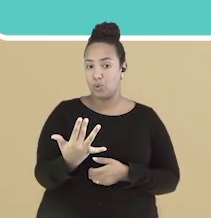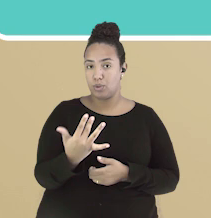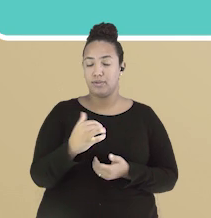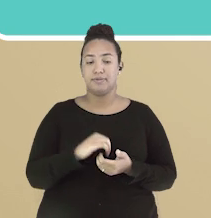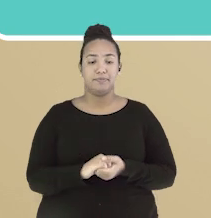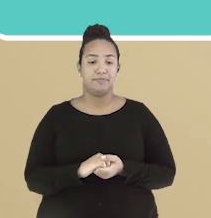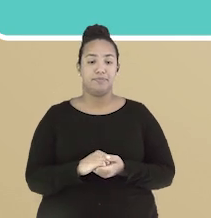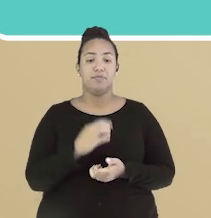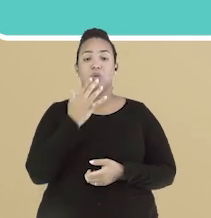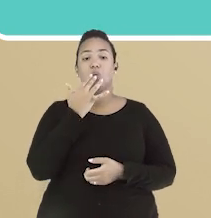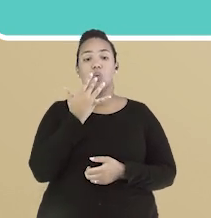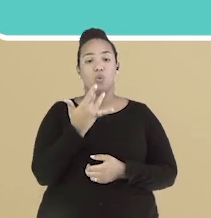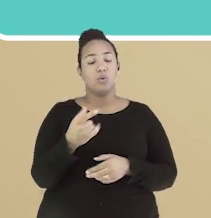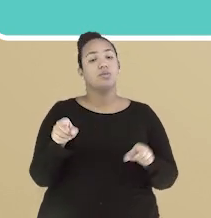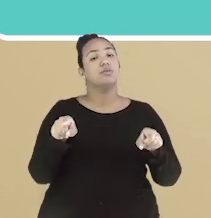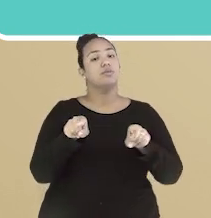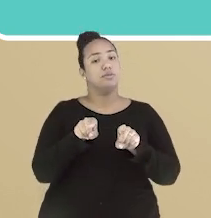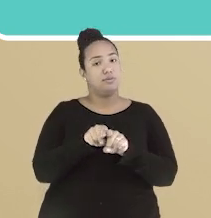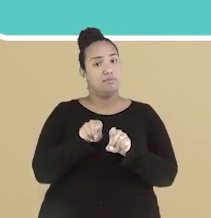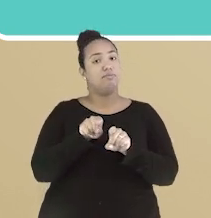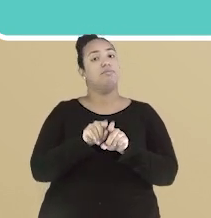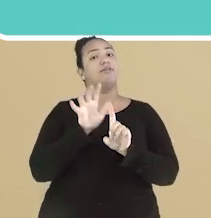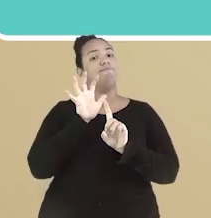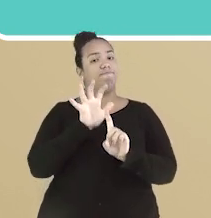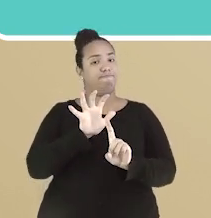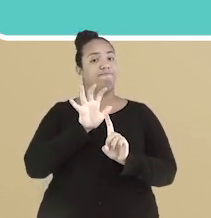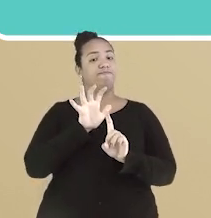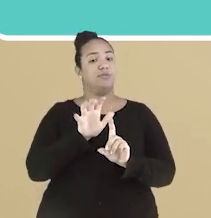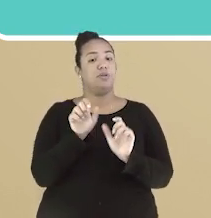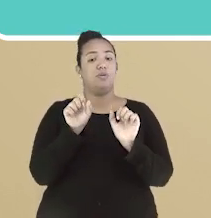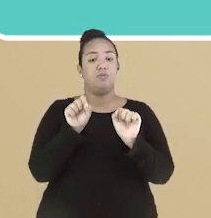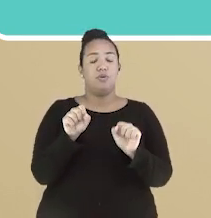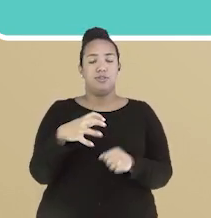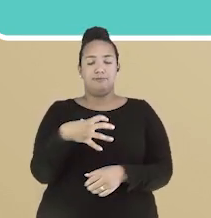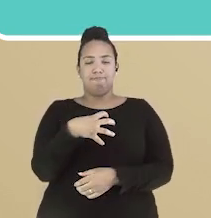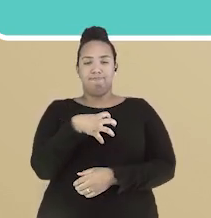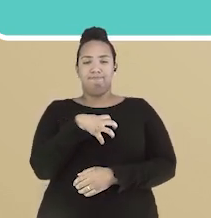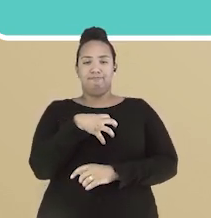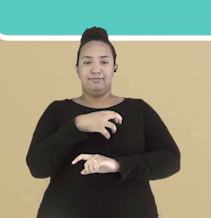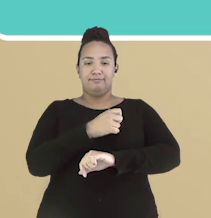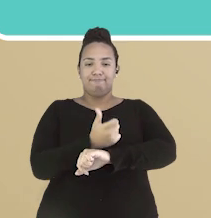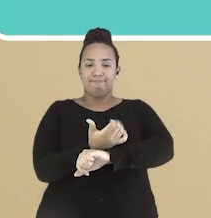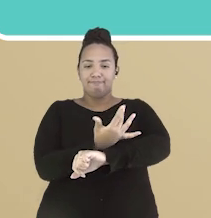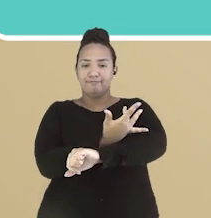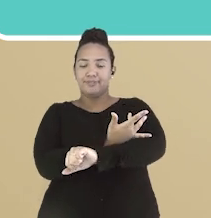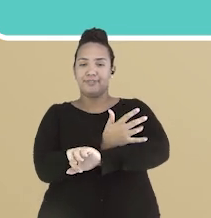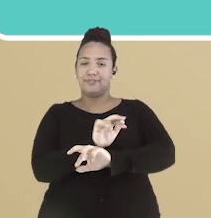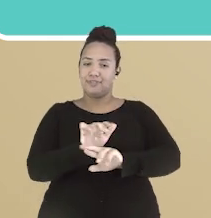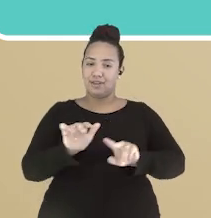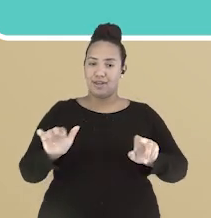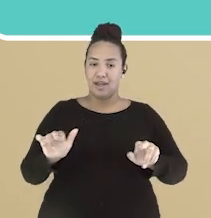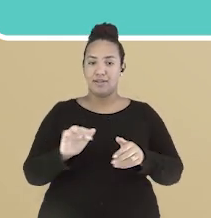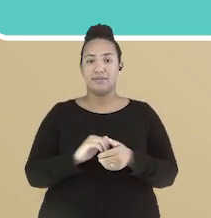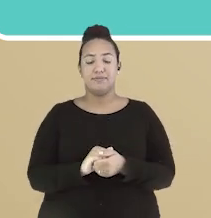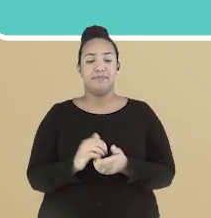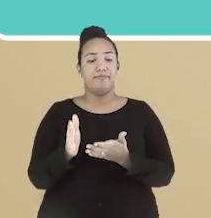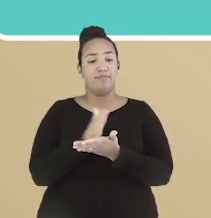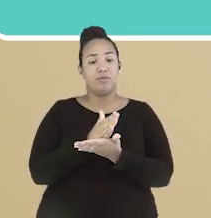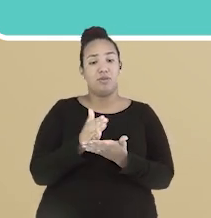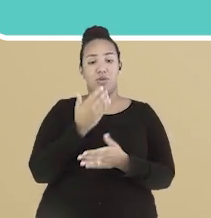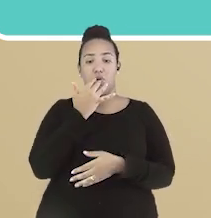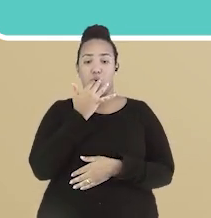cores. As cores podem ter influência sobre o ser humano. Elas podem afetar as emoções e até o nosso